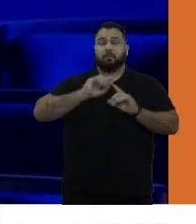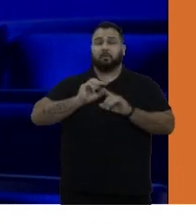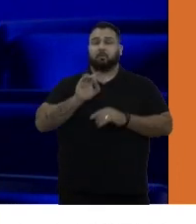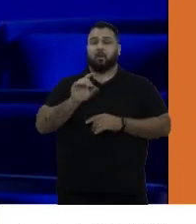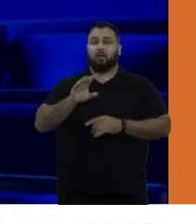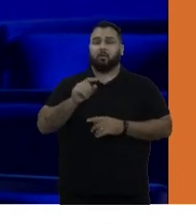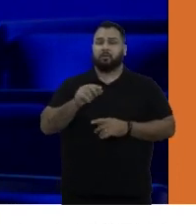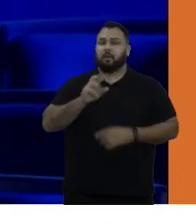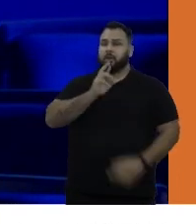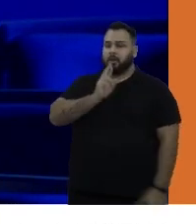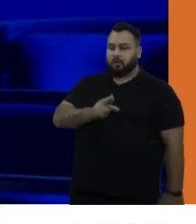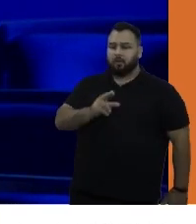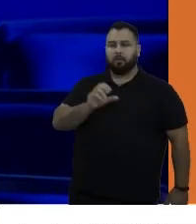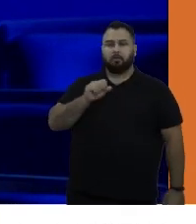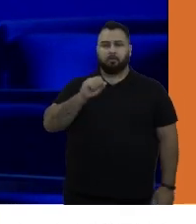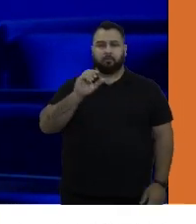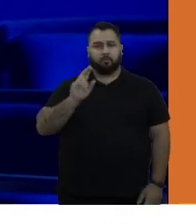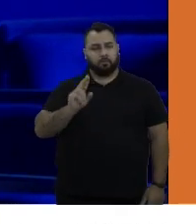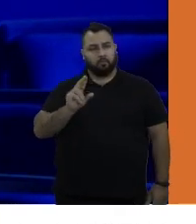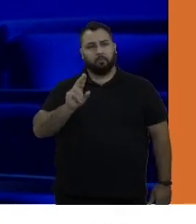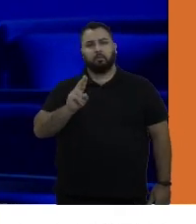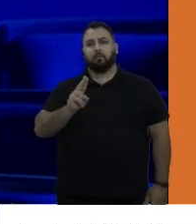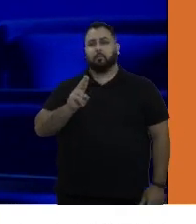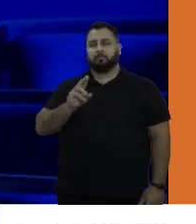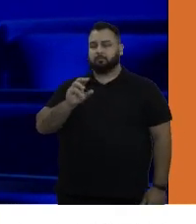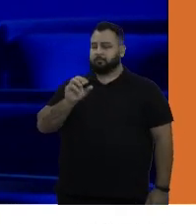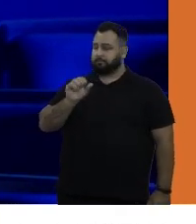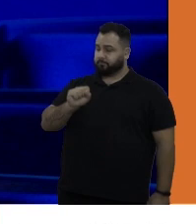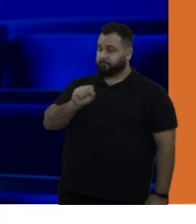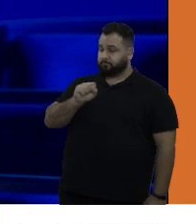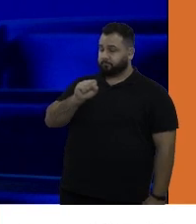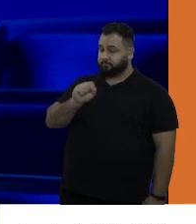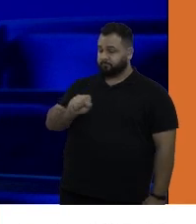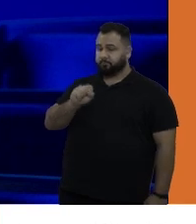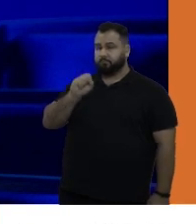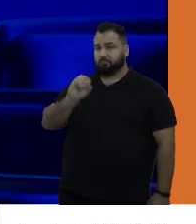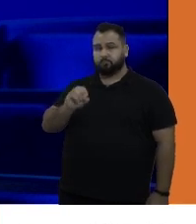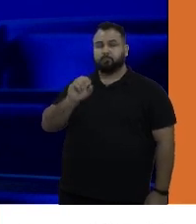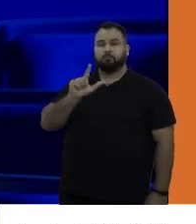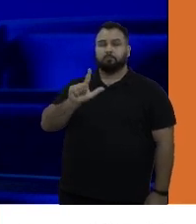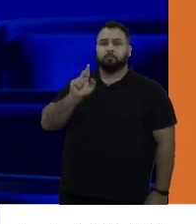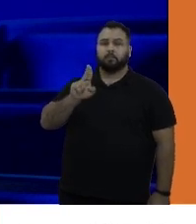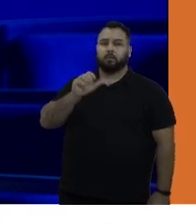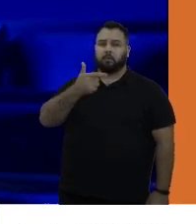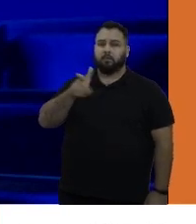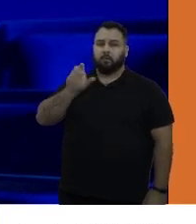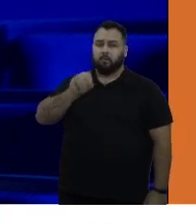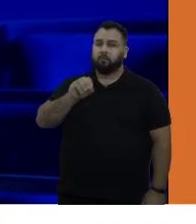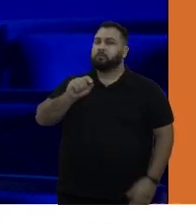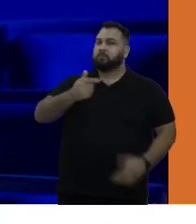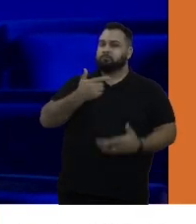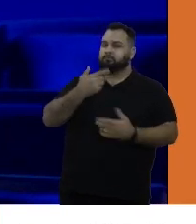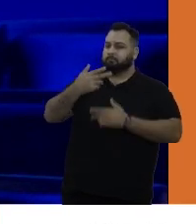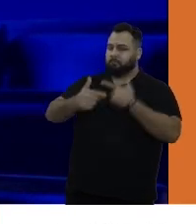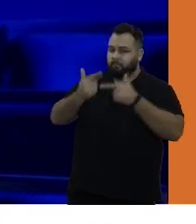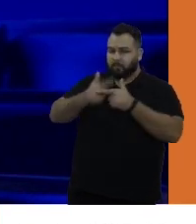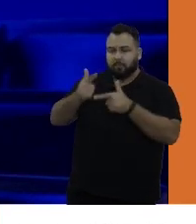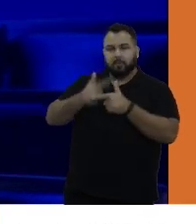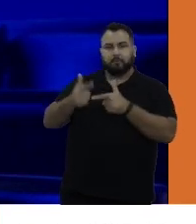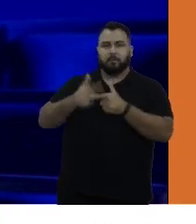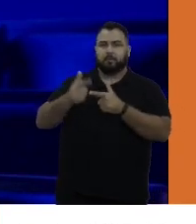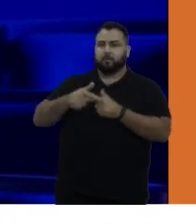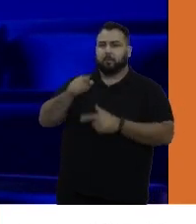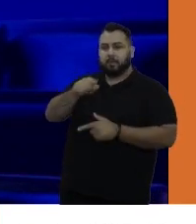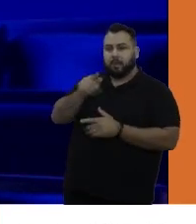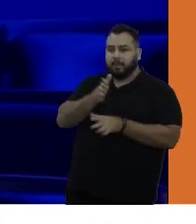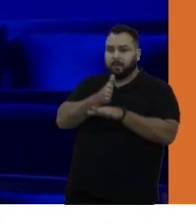E aí, como é que você encara essa outra dificuldade, essa outra vertente, esse outro desafio que a gente vai ter agora na formação dos